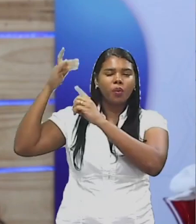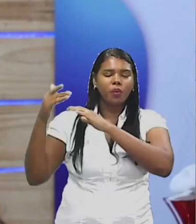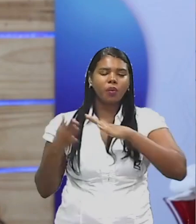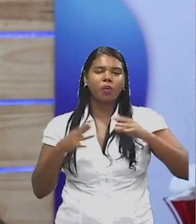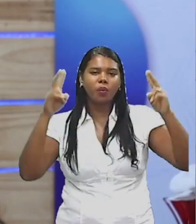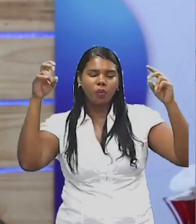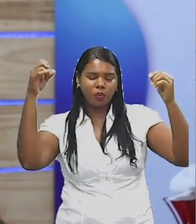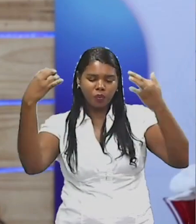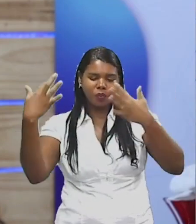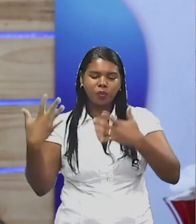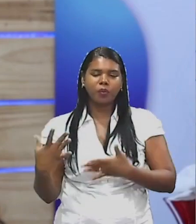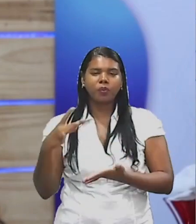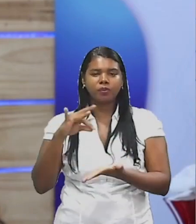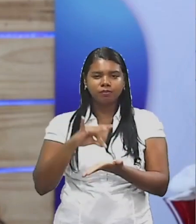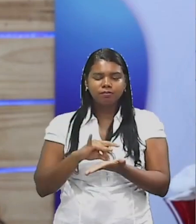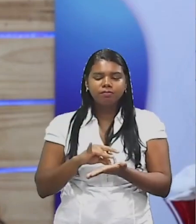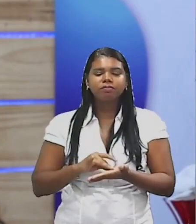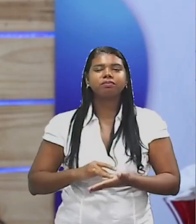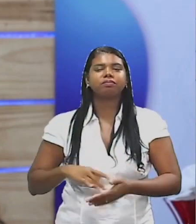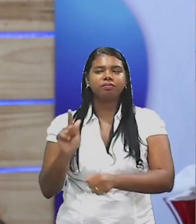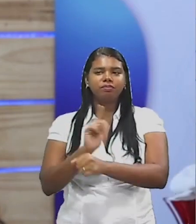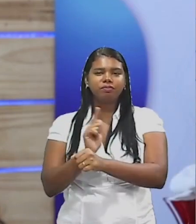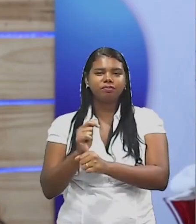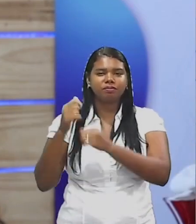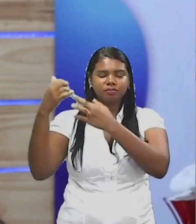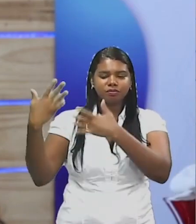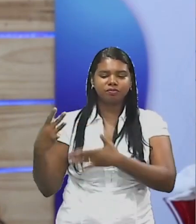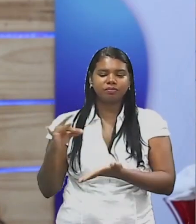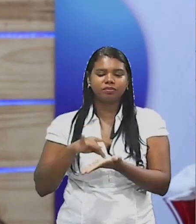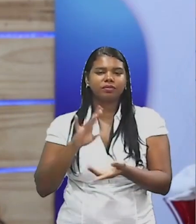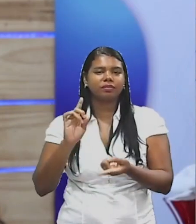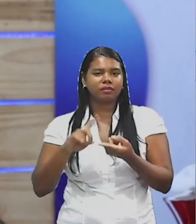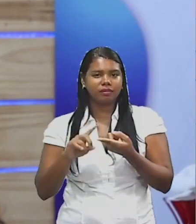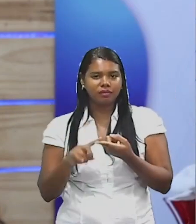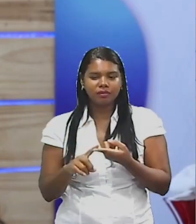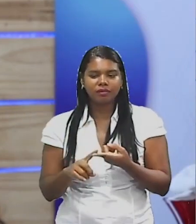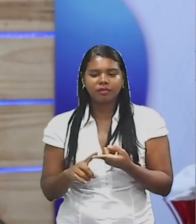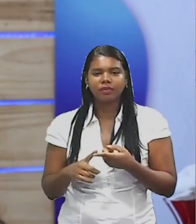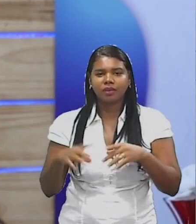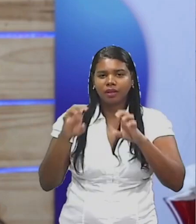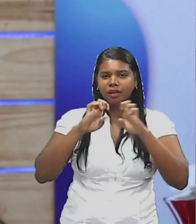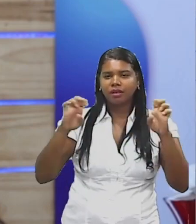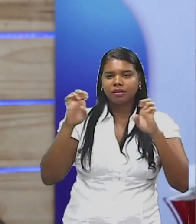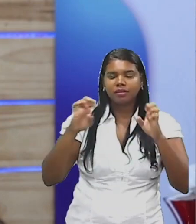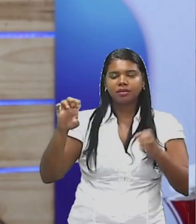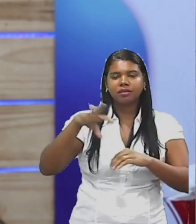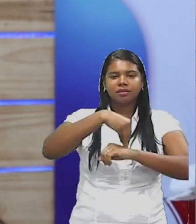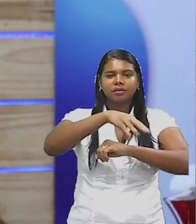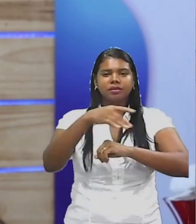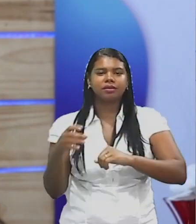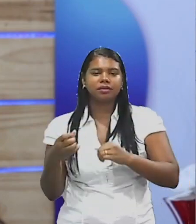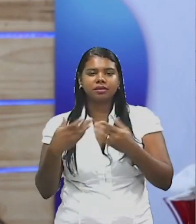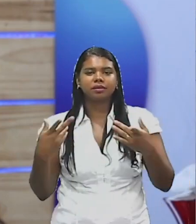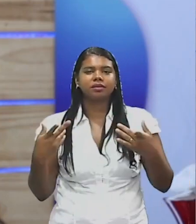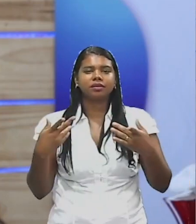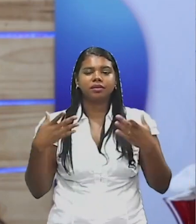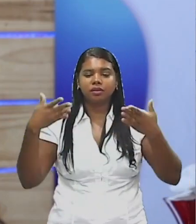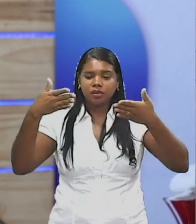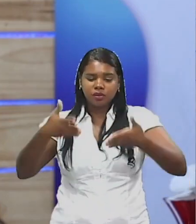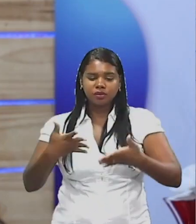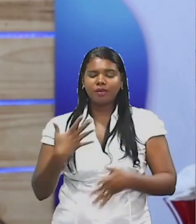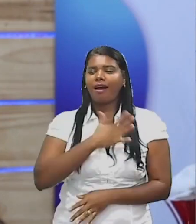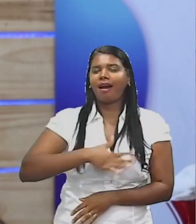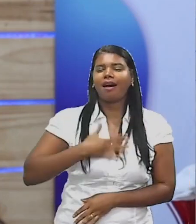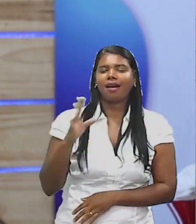abordando a temática de qualidade e a outra abordando a temática de marketing e ambas com foco em